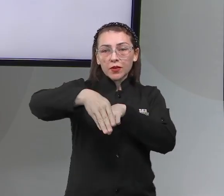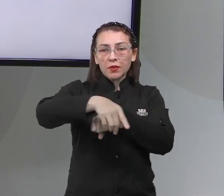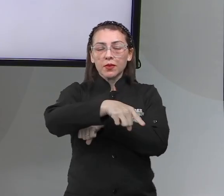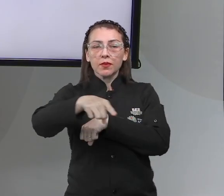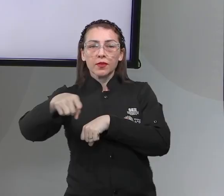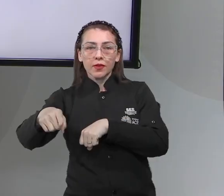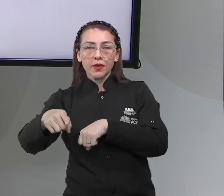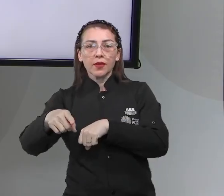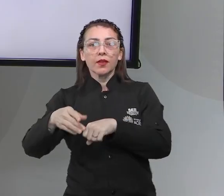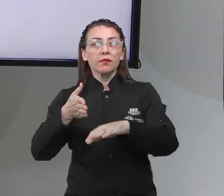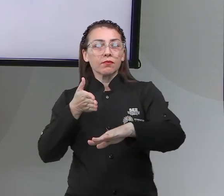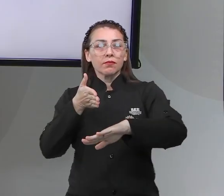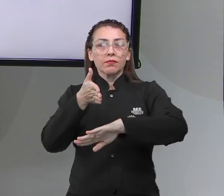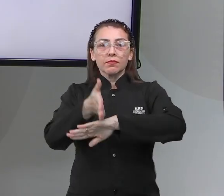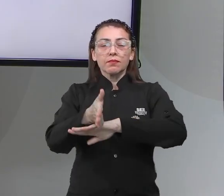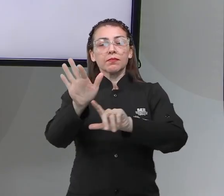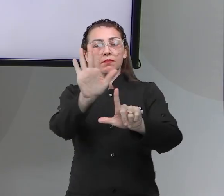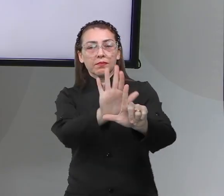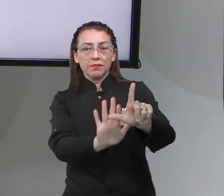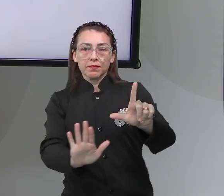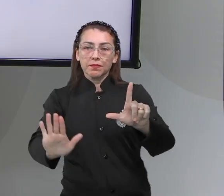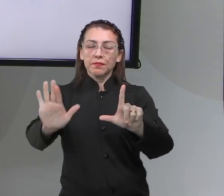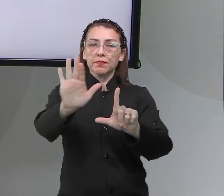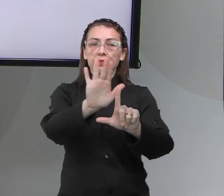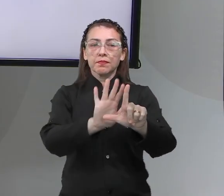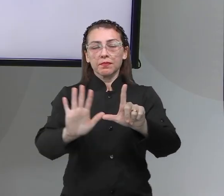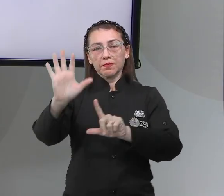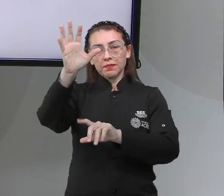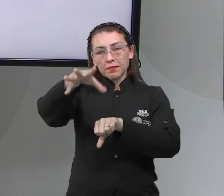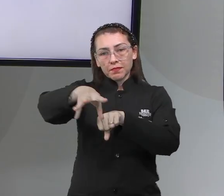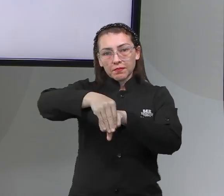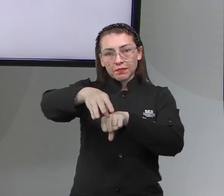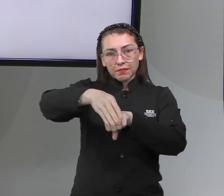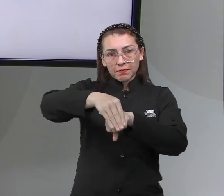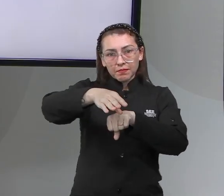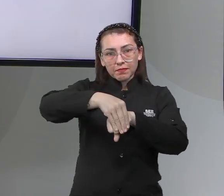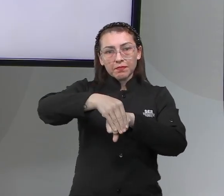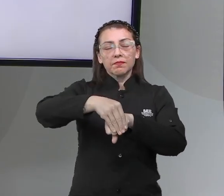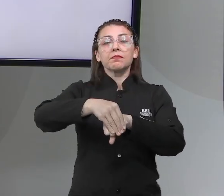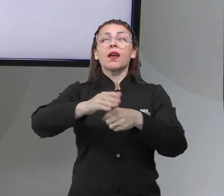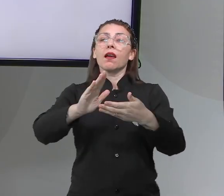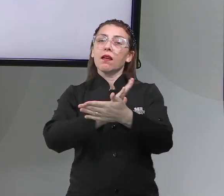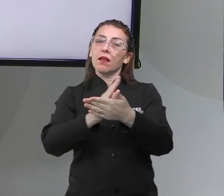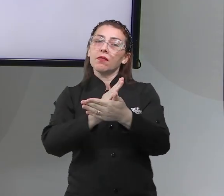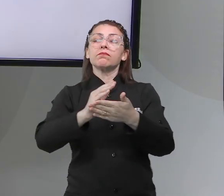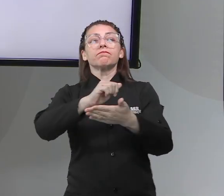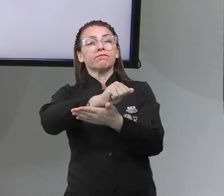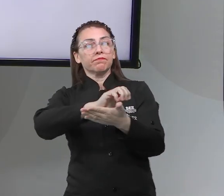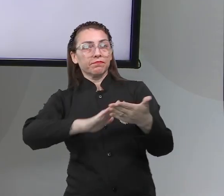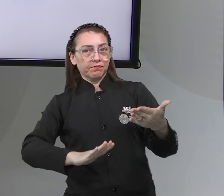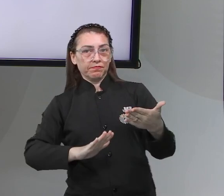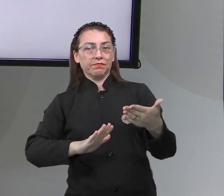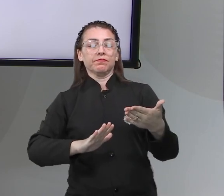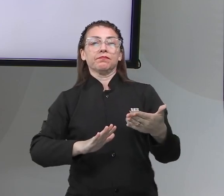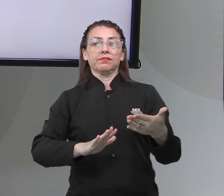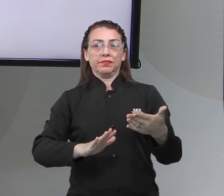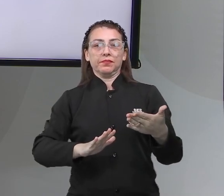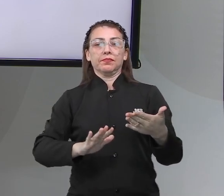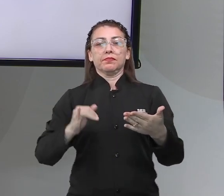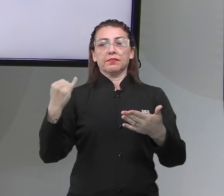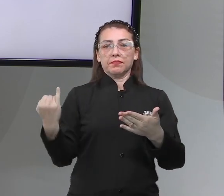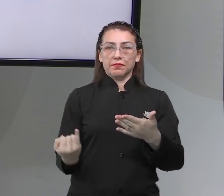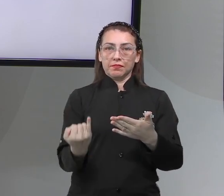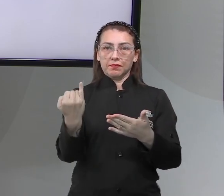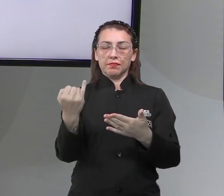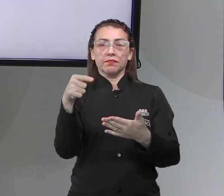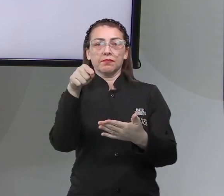você. Acesse o ambiente virtual de aprendizagem. Há algumas atividades que é muito